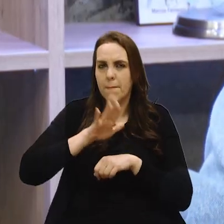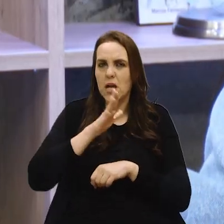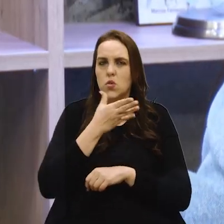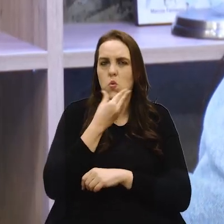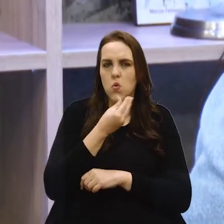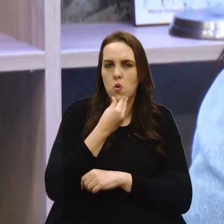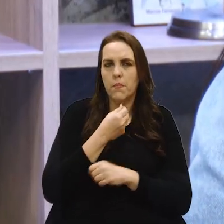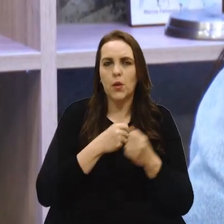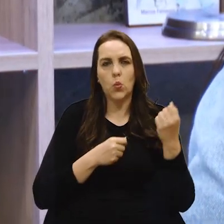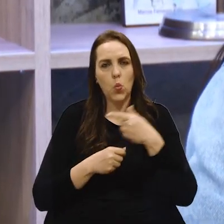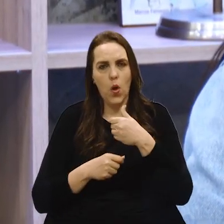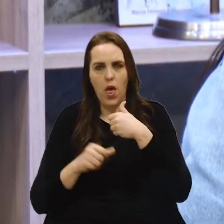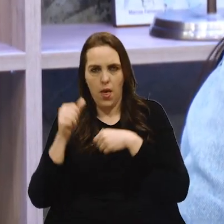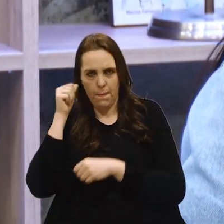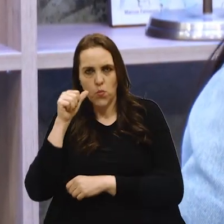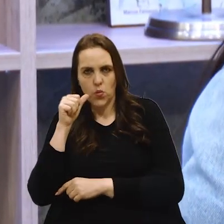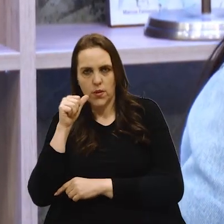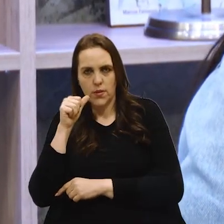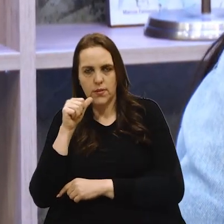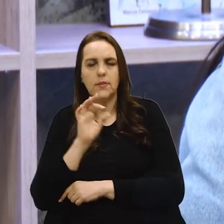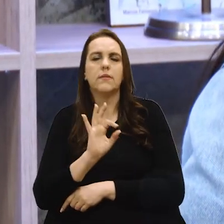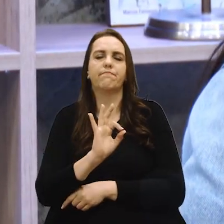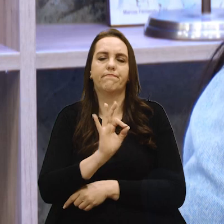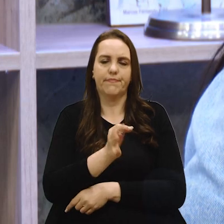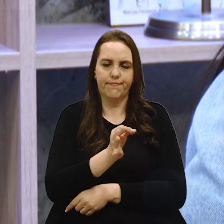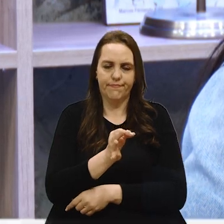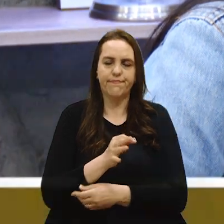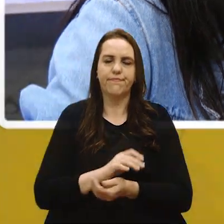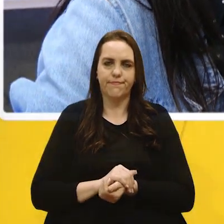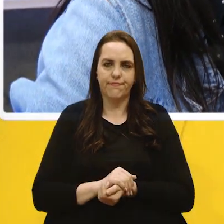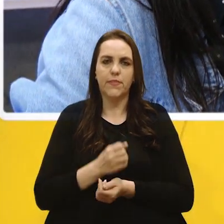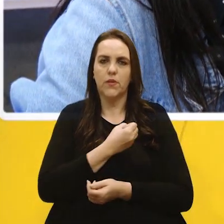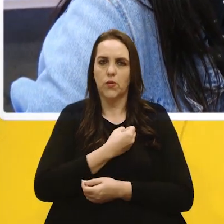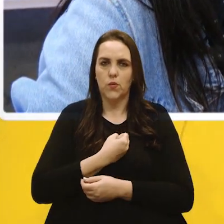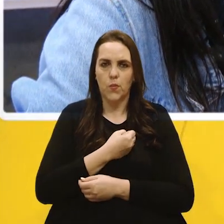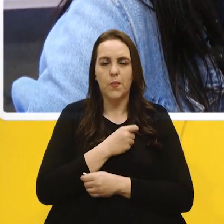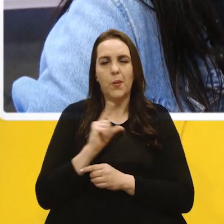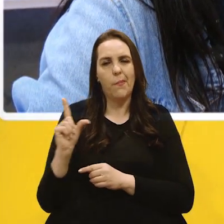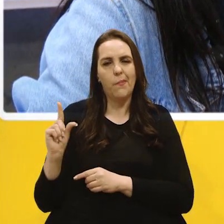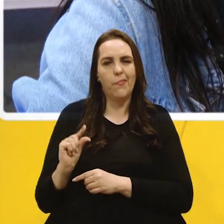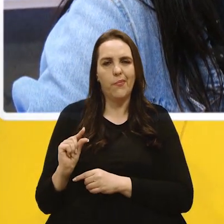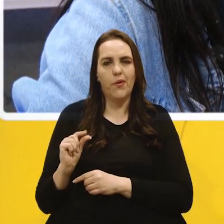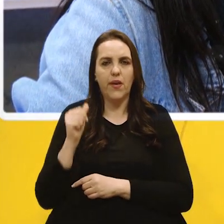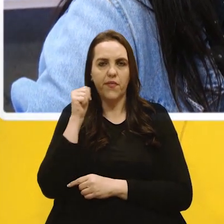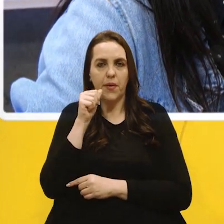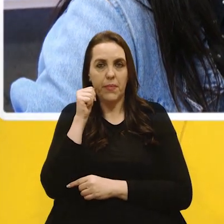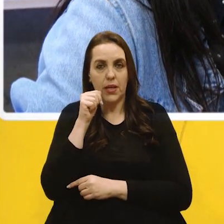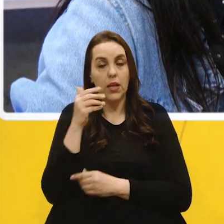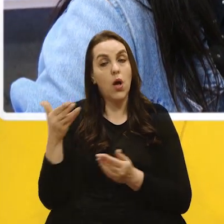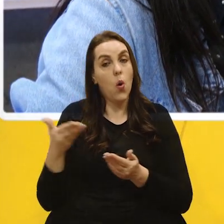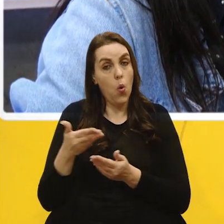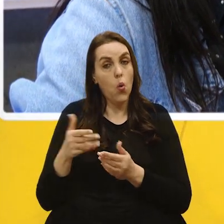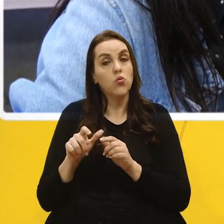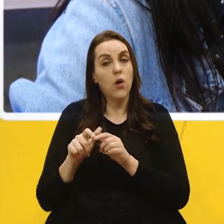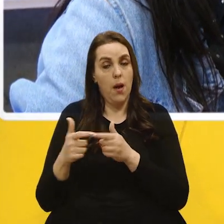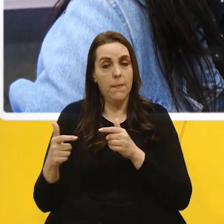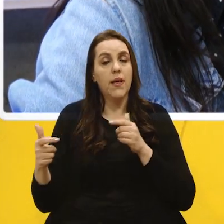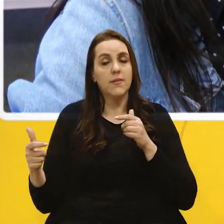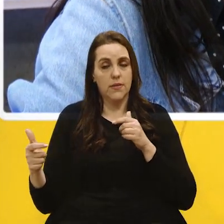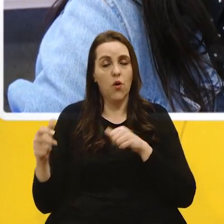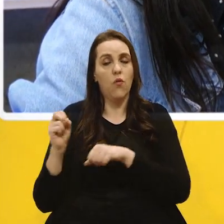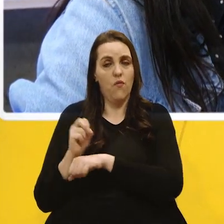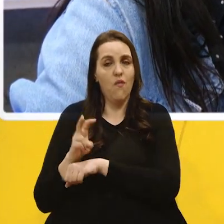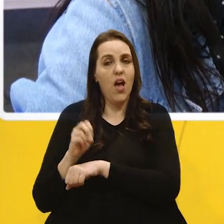homens nas ruas do que mulheres. Isso, exatamente. A gente tinha um número muito pequeno de vagas femininas e hoje a gente ampliou,